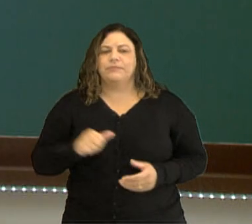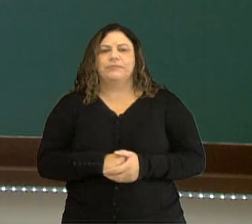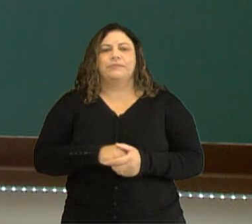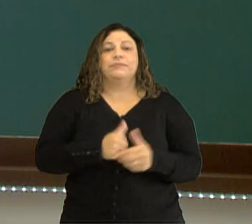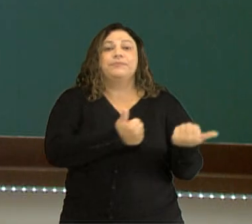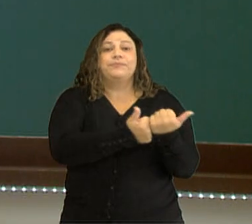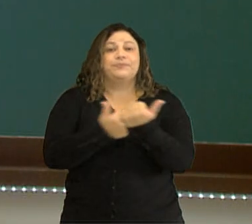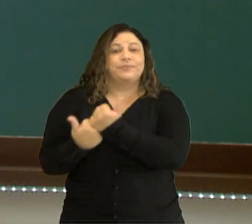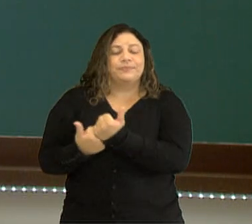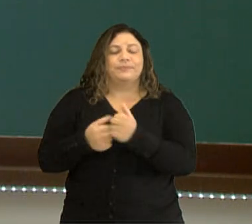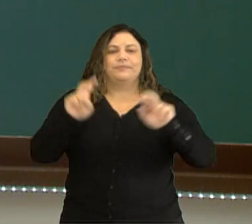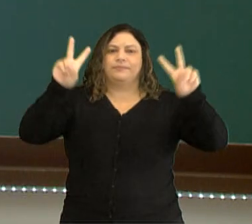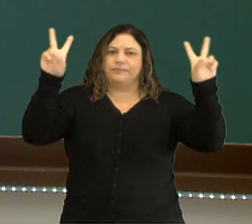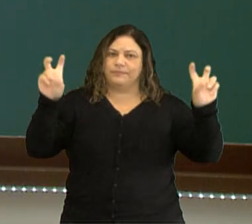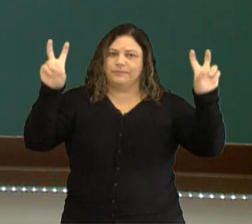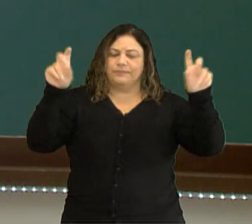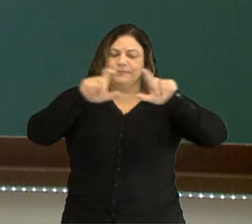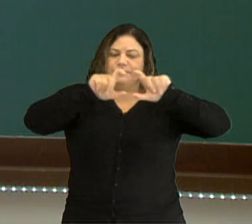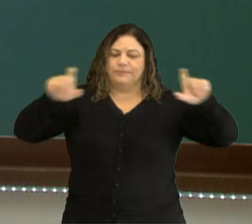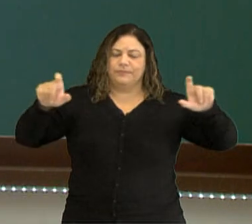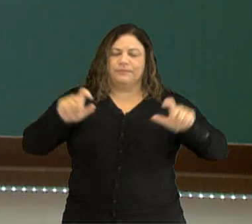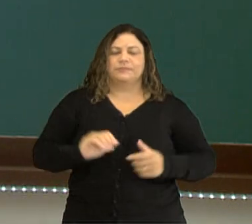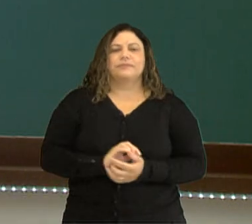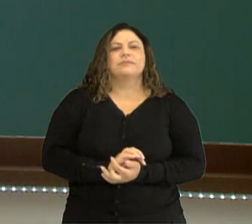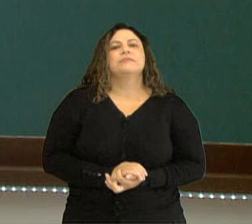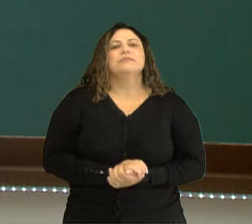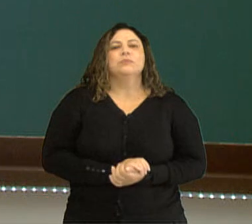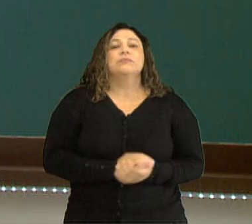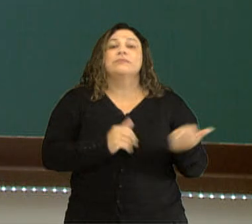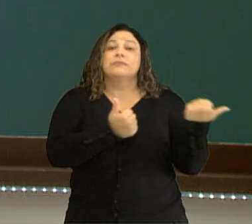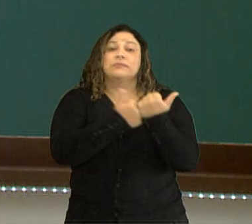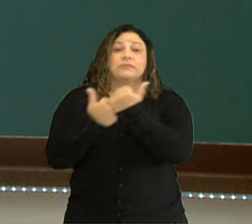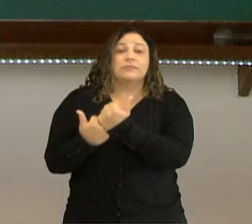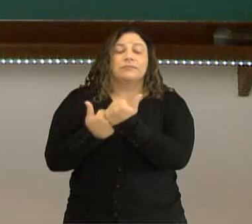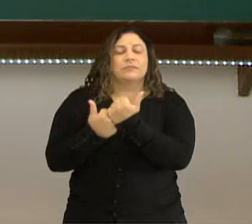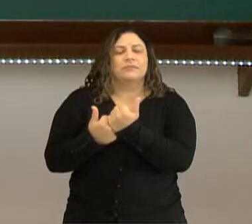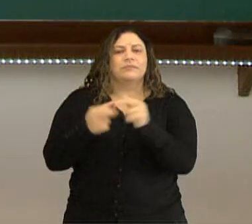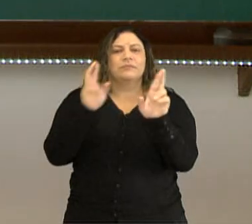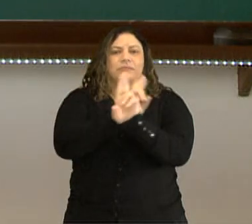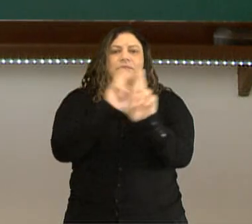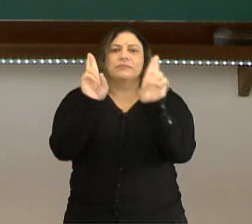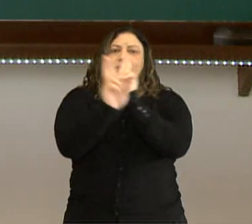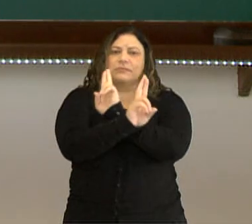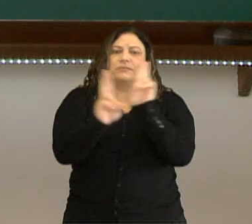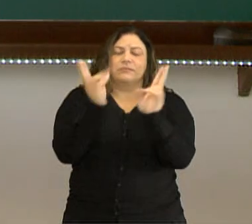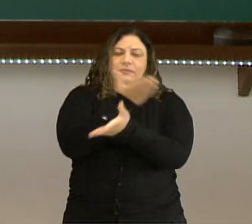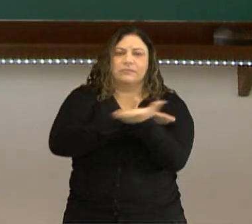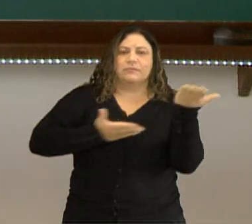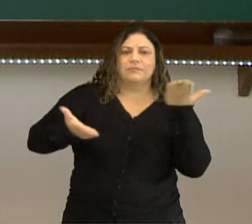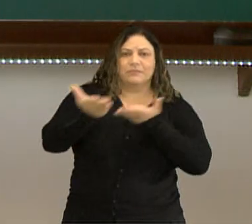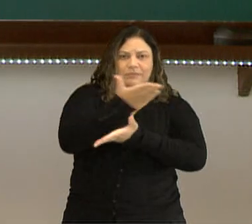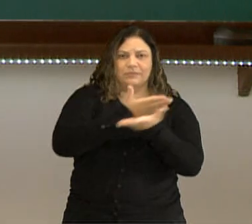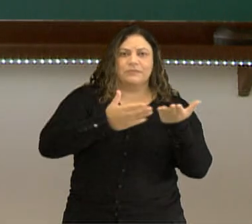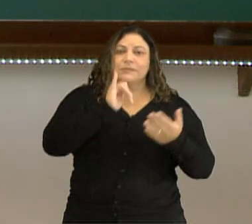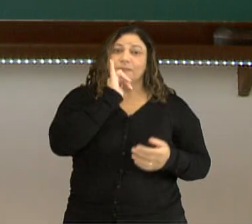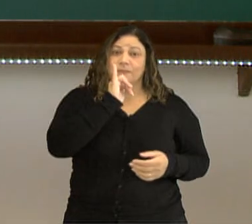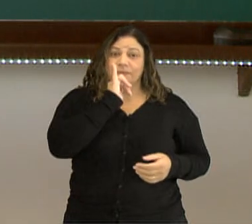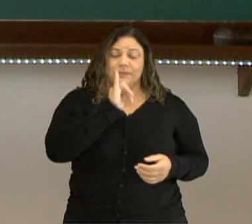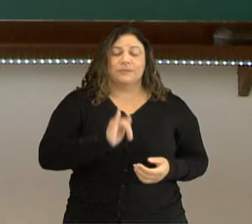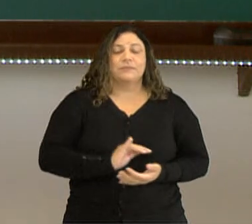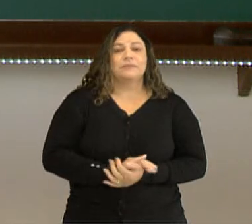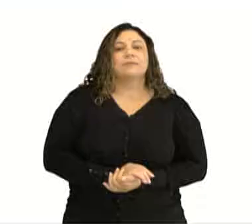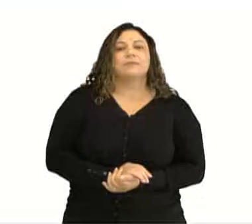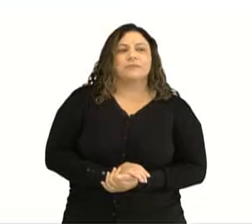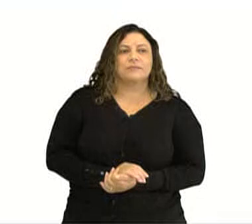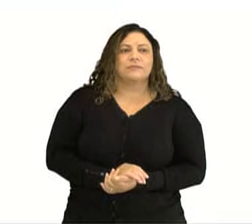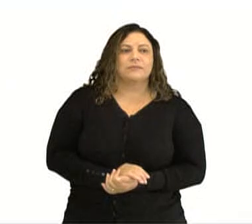por outro. Como assim, professora, essa substituição? Então, desde que haja essa relação entre eles. Vamos ao exemplo? Por